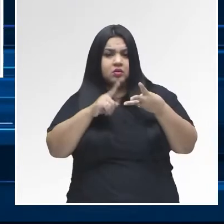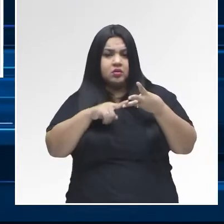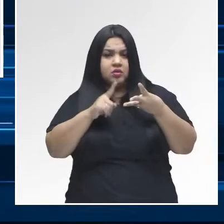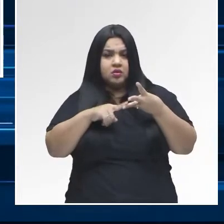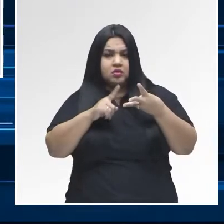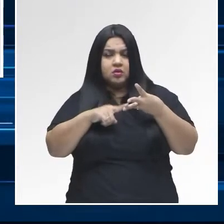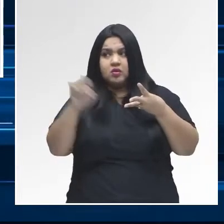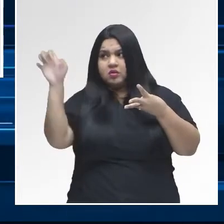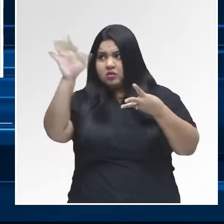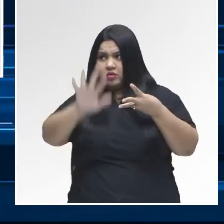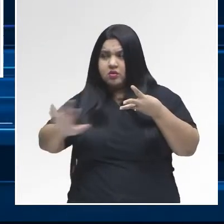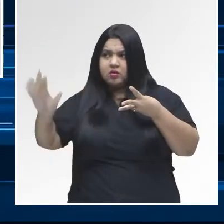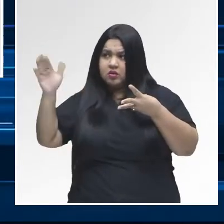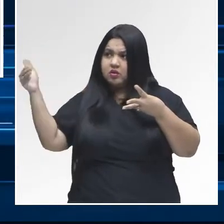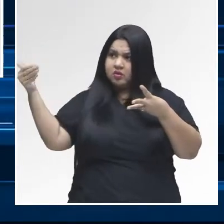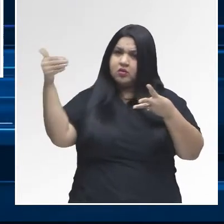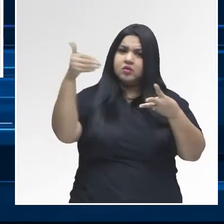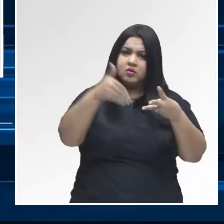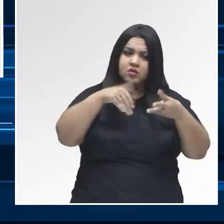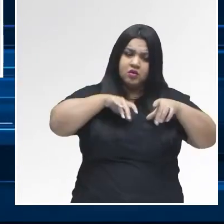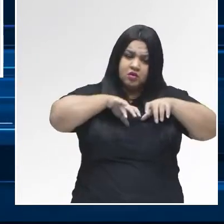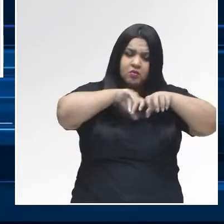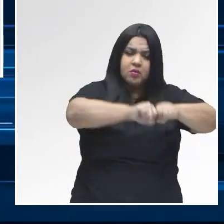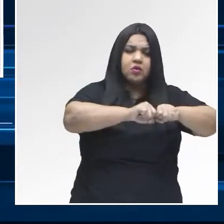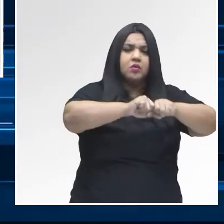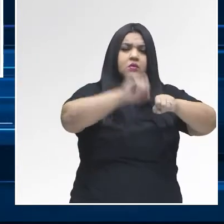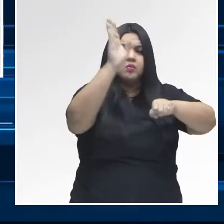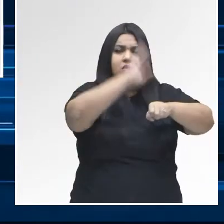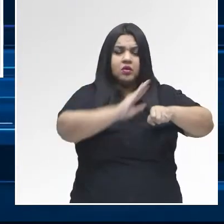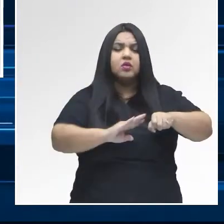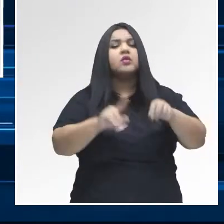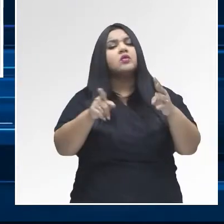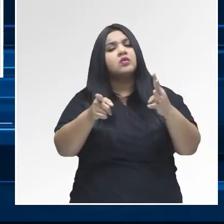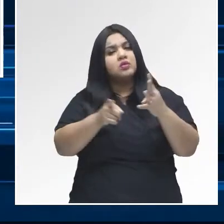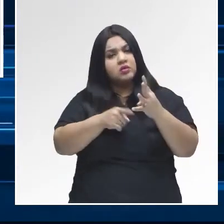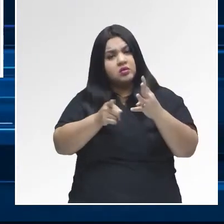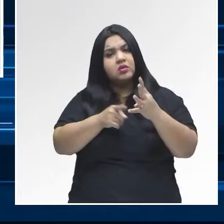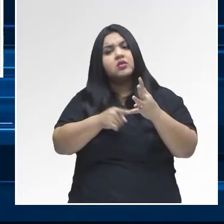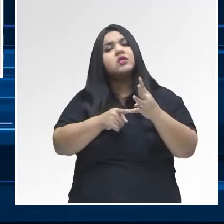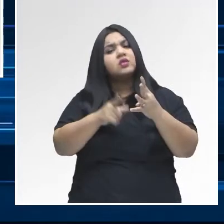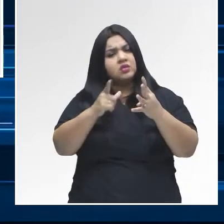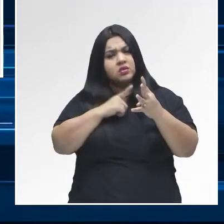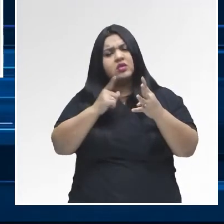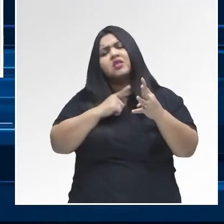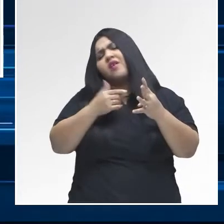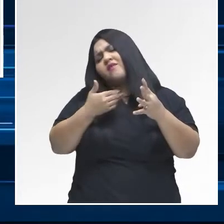os europeus que vieram para colonizar o Brasil, e claro que hoje em dia ainda existe